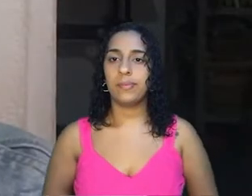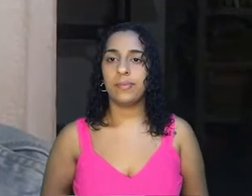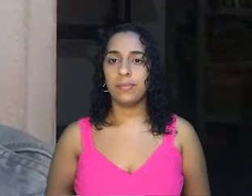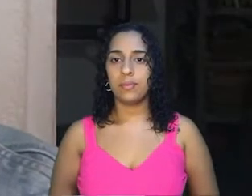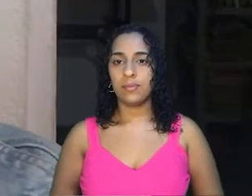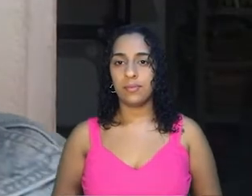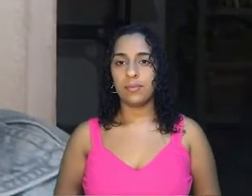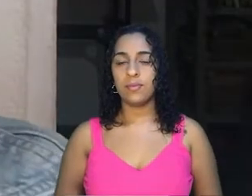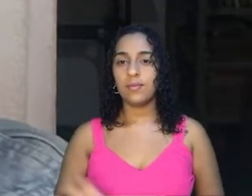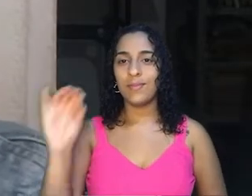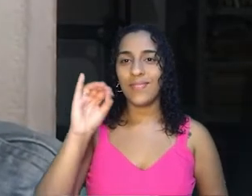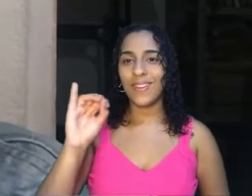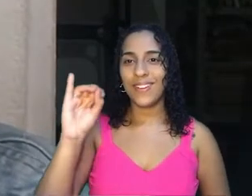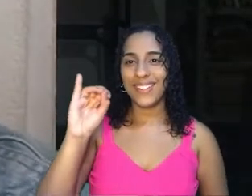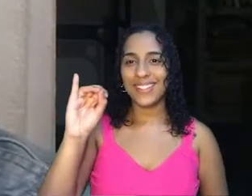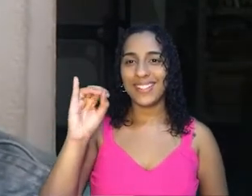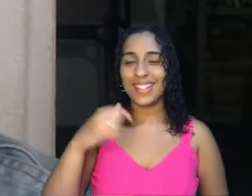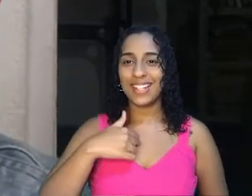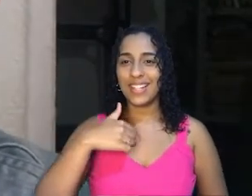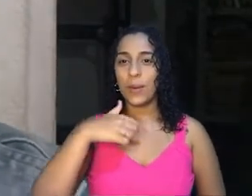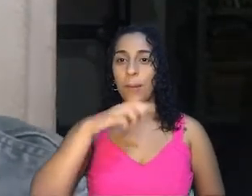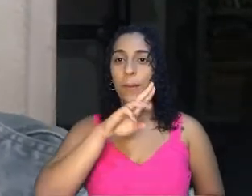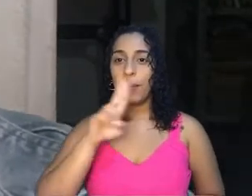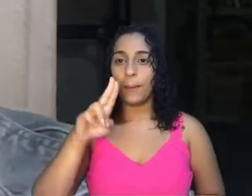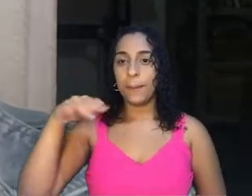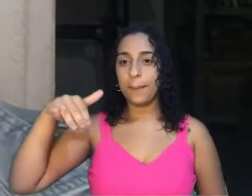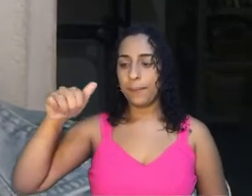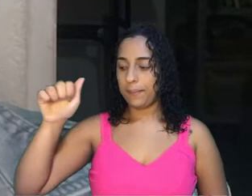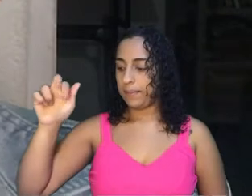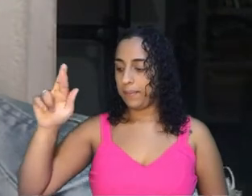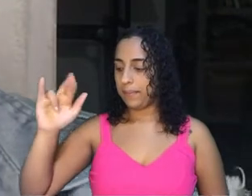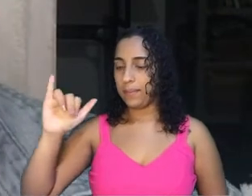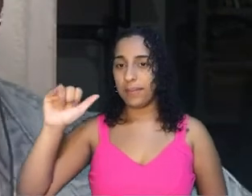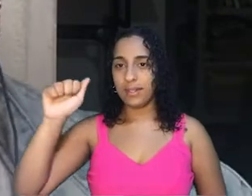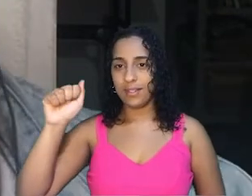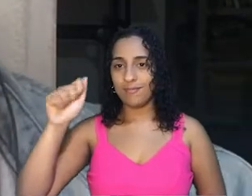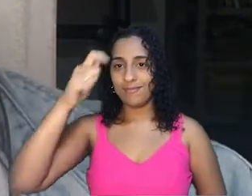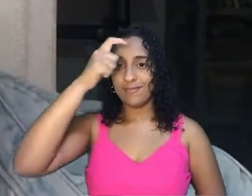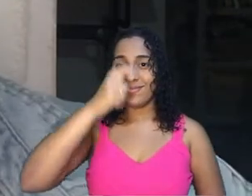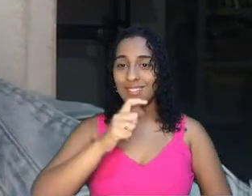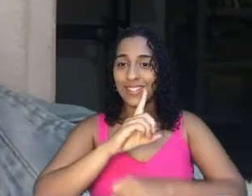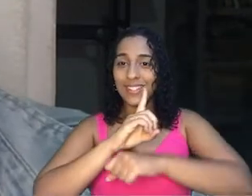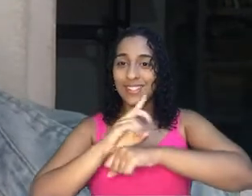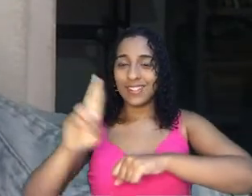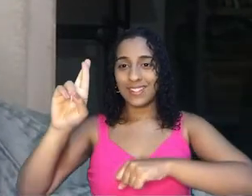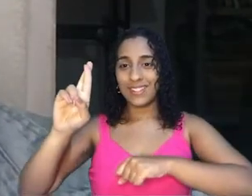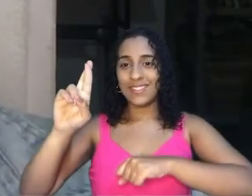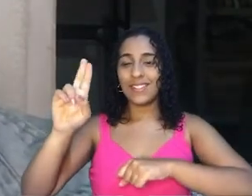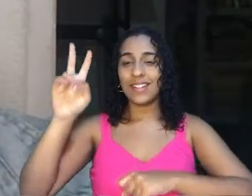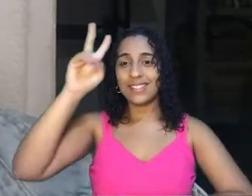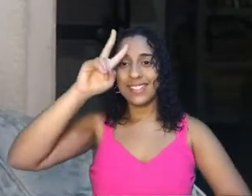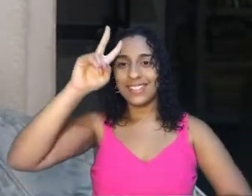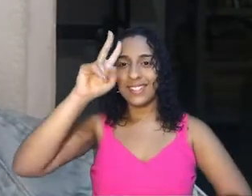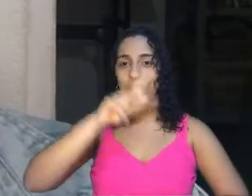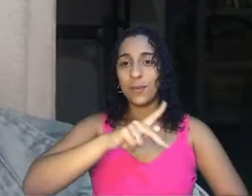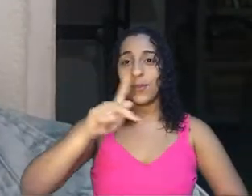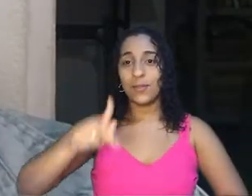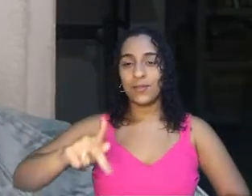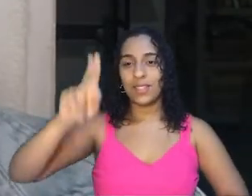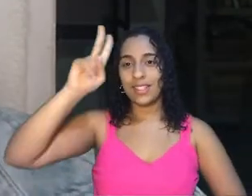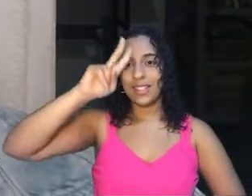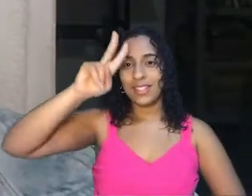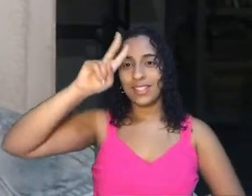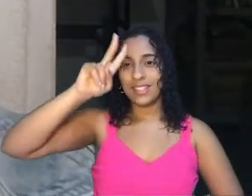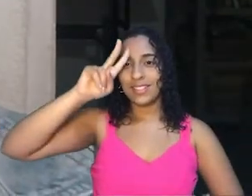oi oi eu sou Maria Beatriz Porto sou Doutor em história pela UFRJ Sou professora de história na Educação